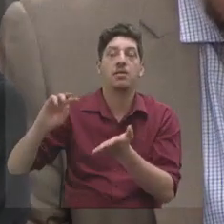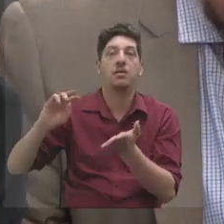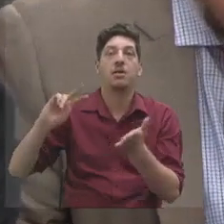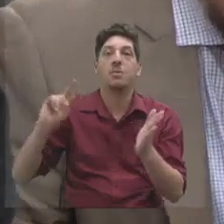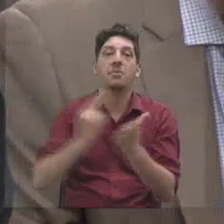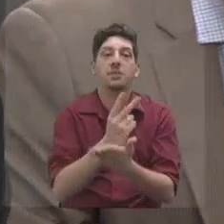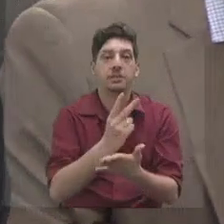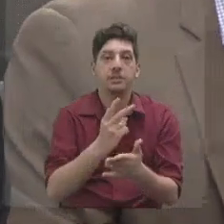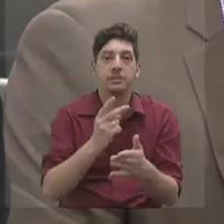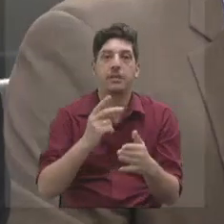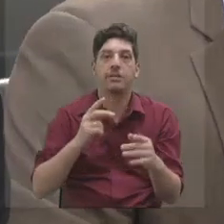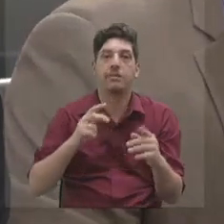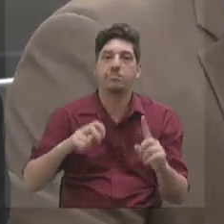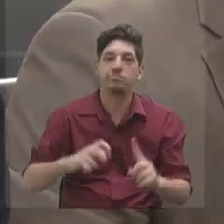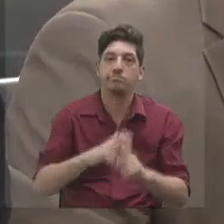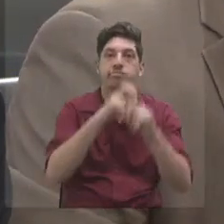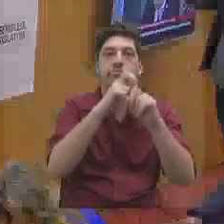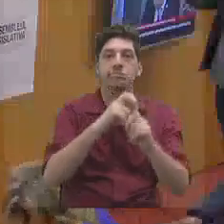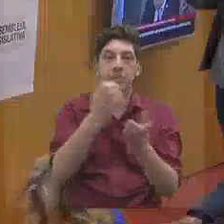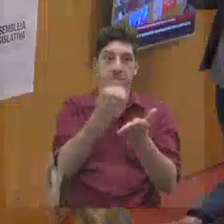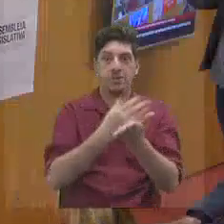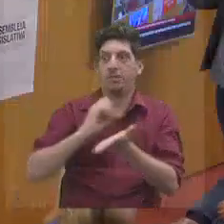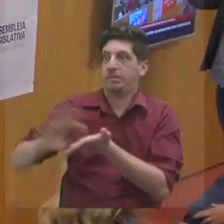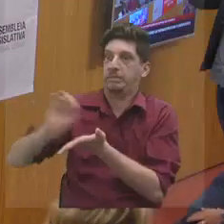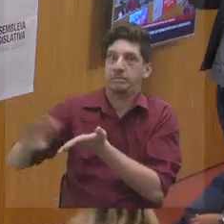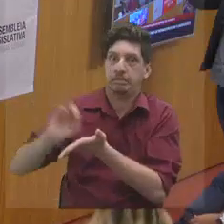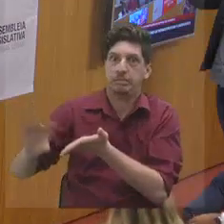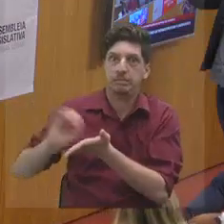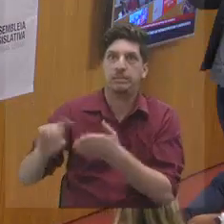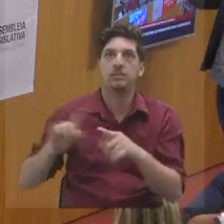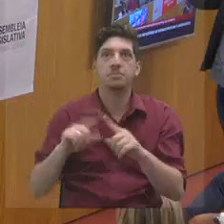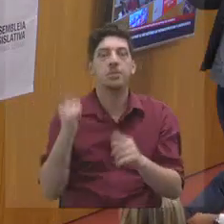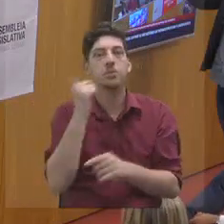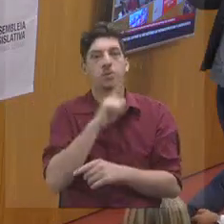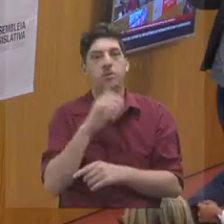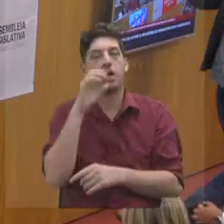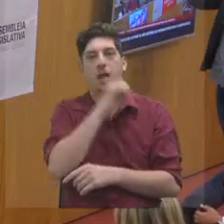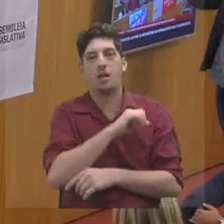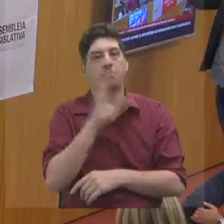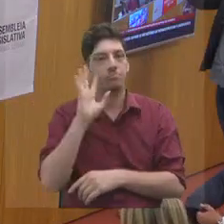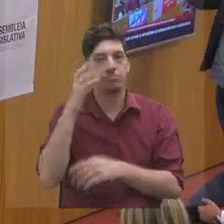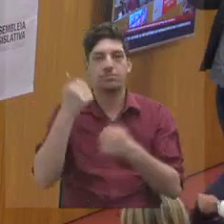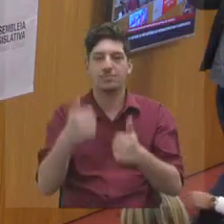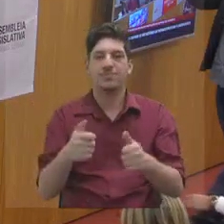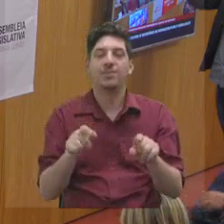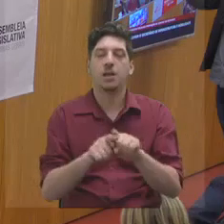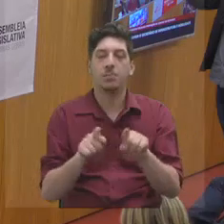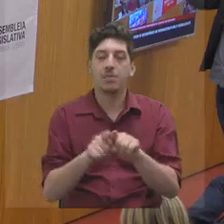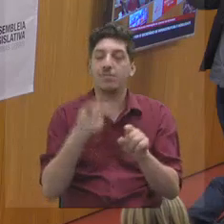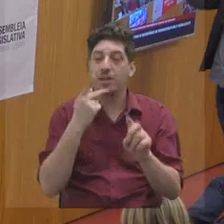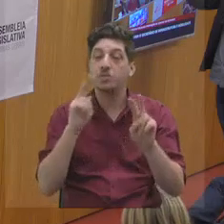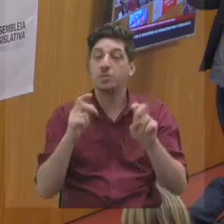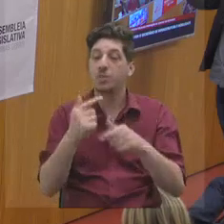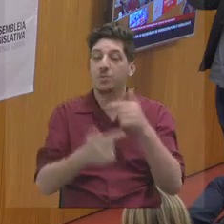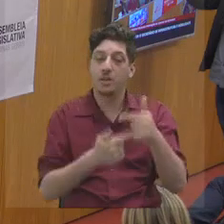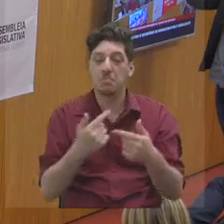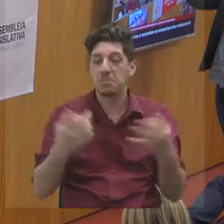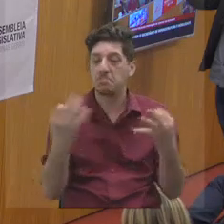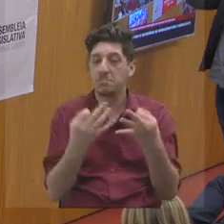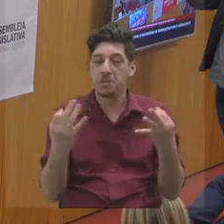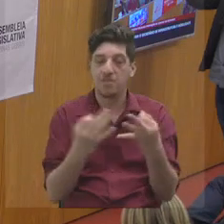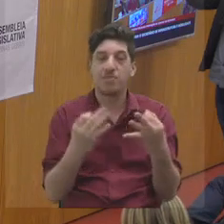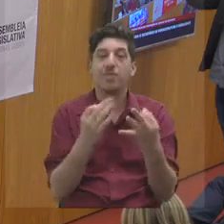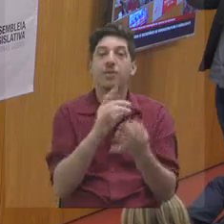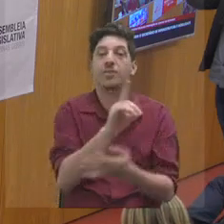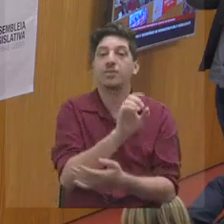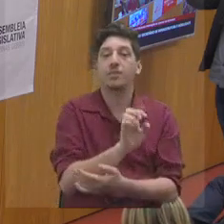agiu de forma rápida quero falar também aqui de um trabalho muito bem feito que está sendo realizado do